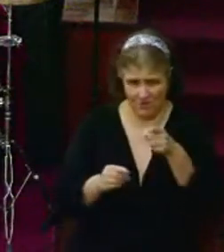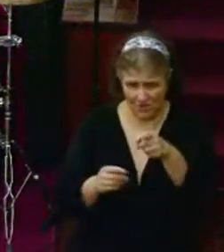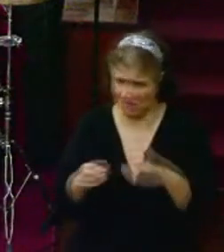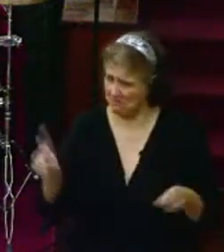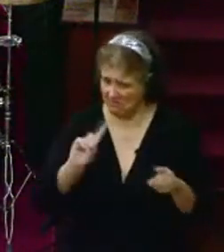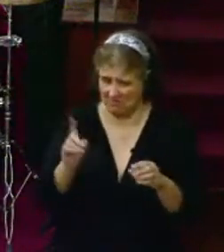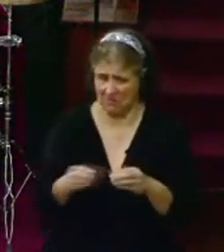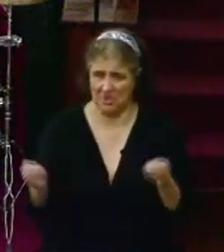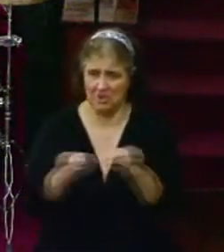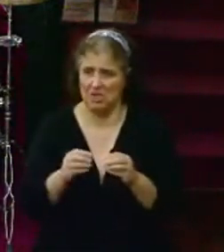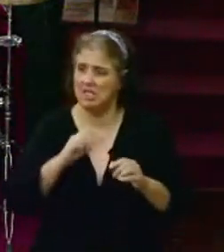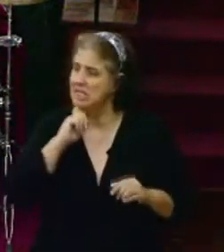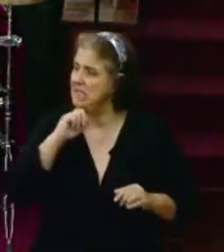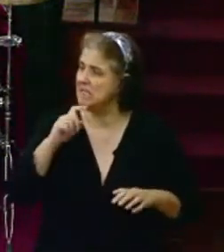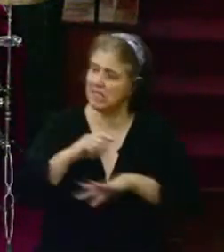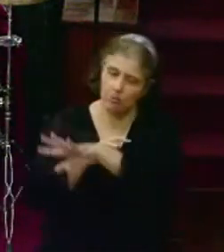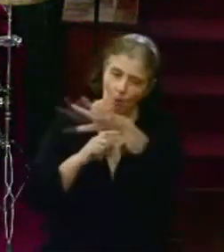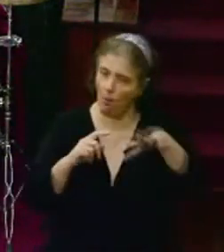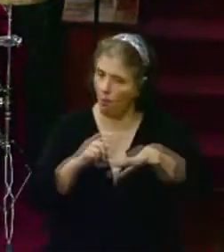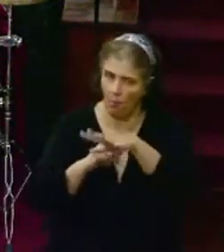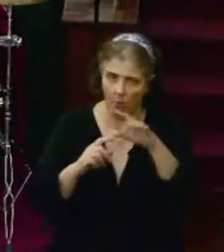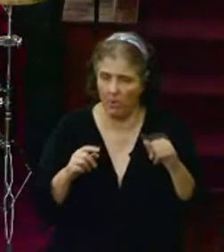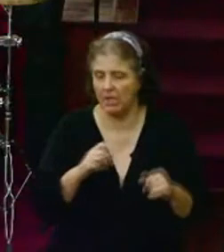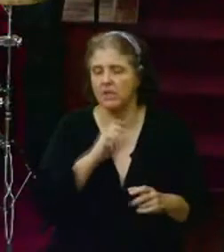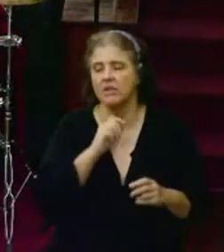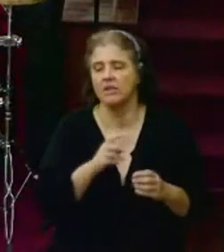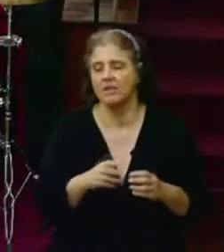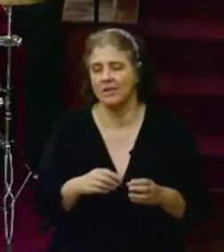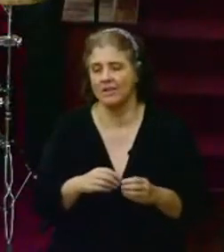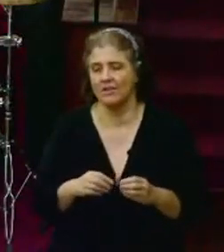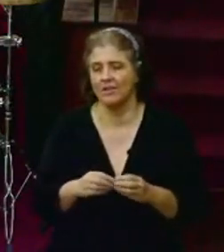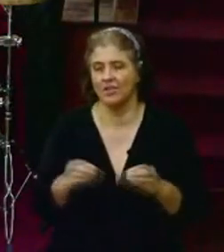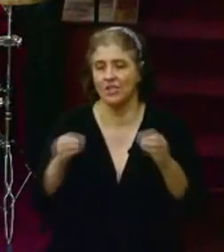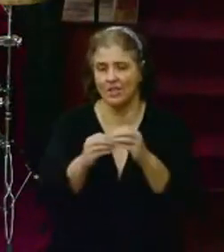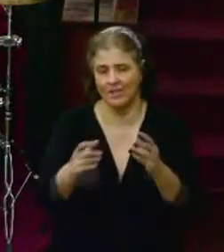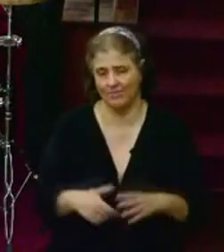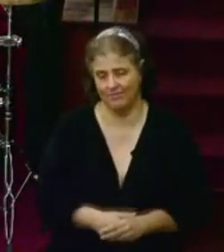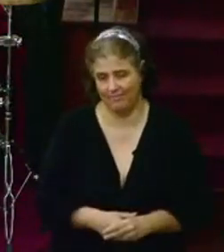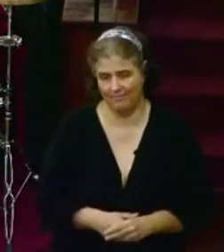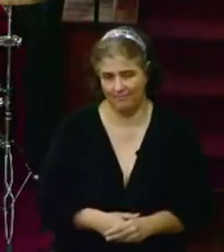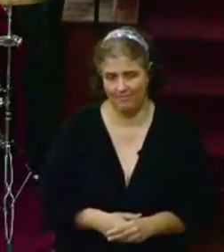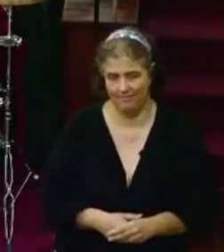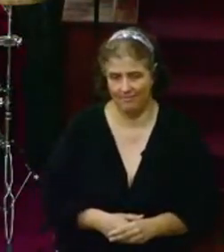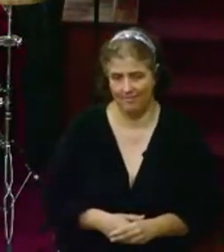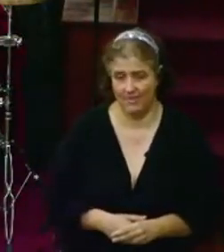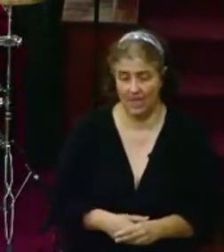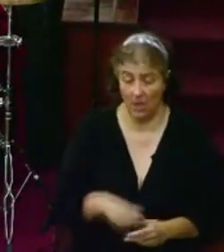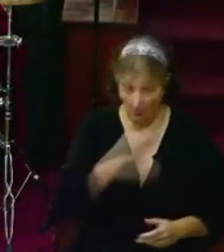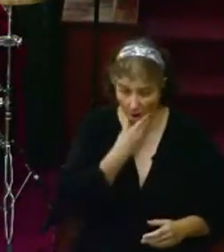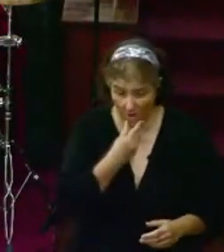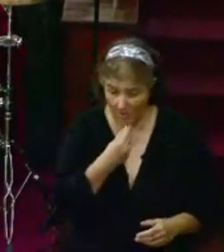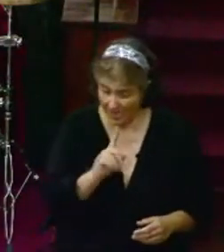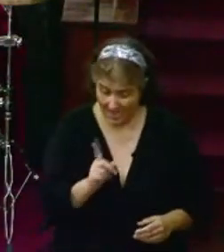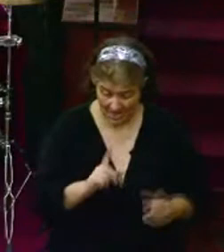digno. Ninguém é digno de estar na presença de Deus. E esse centurião, que nem judeu era, um estrangeiro,